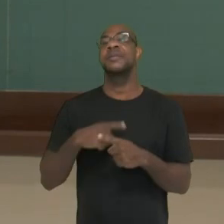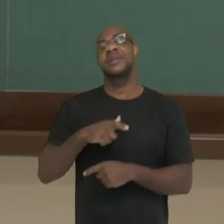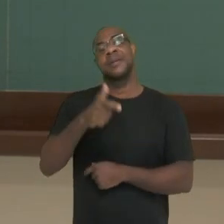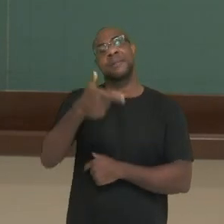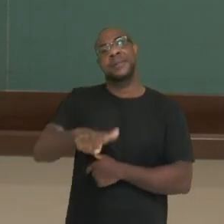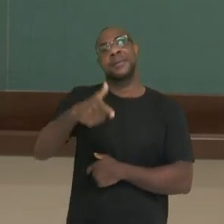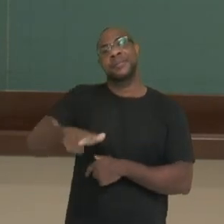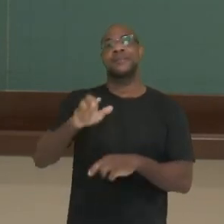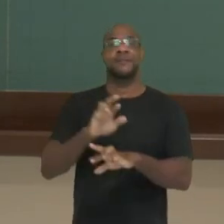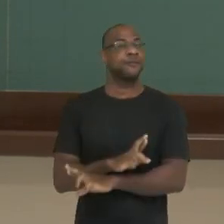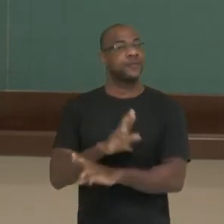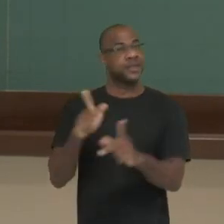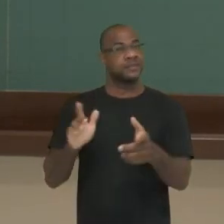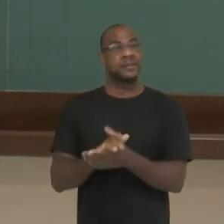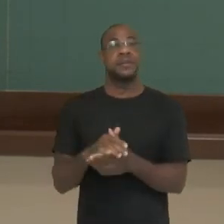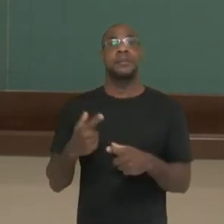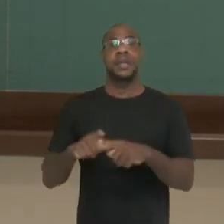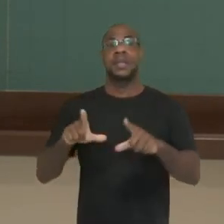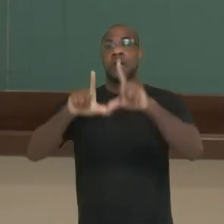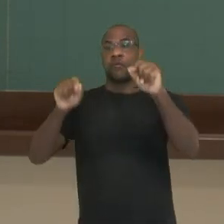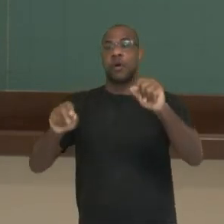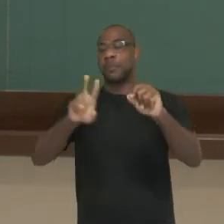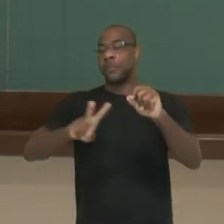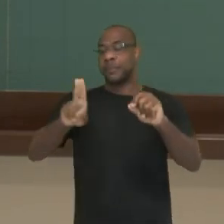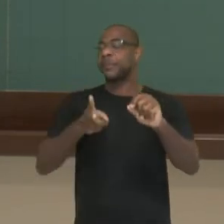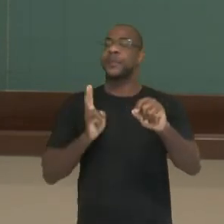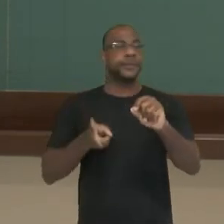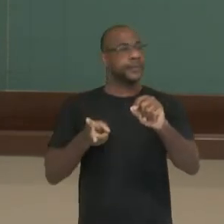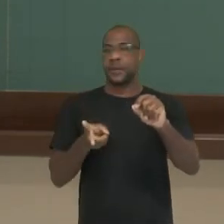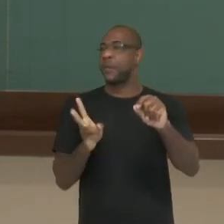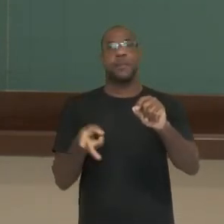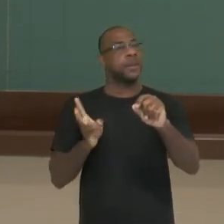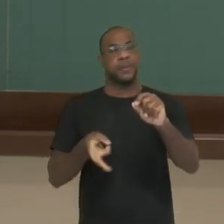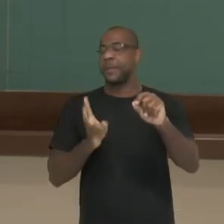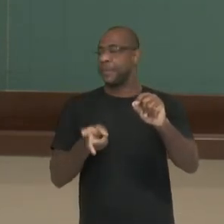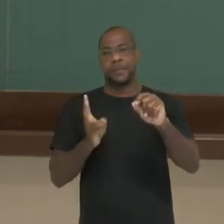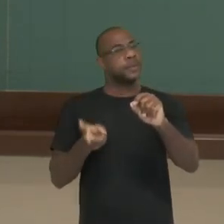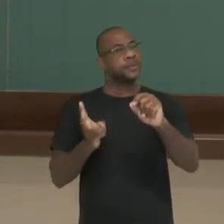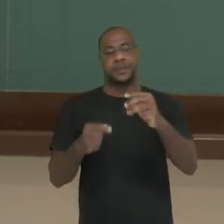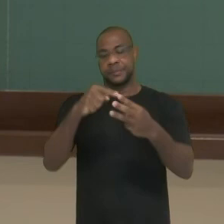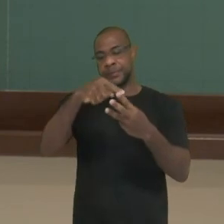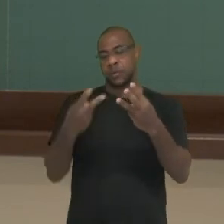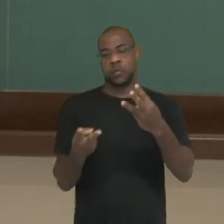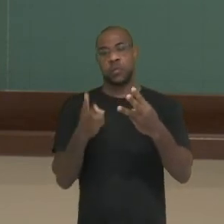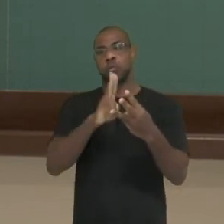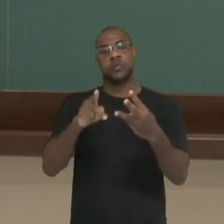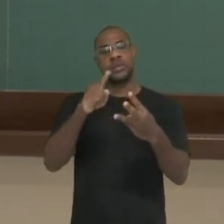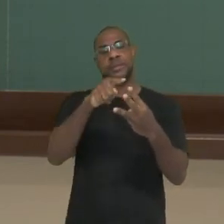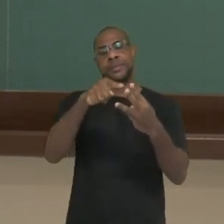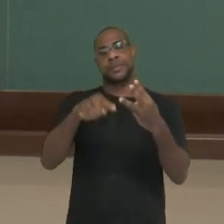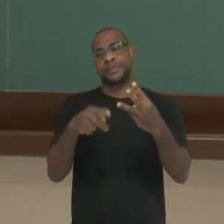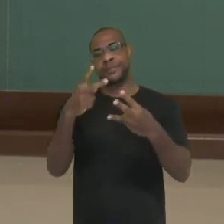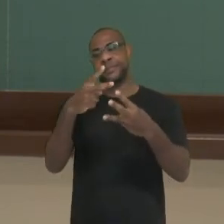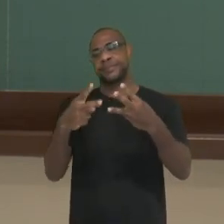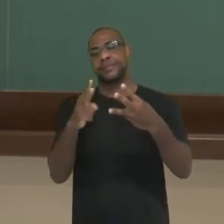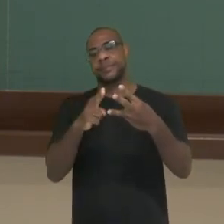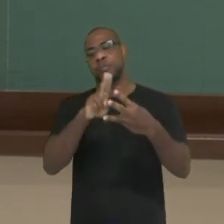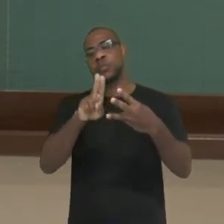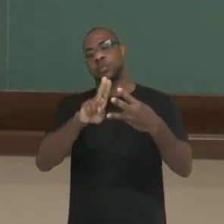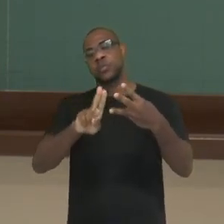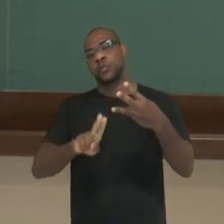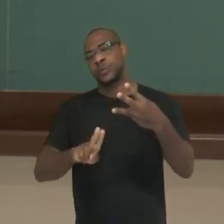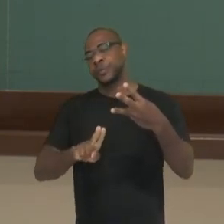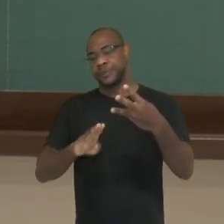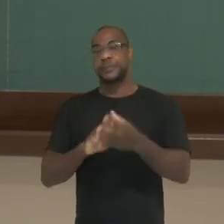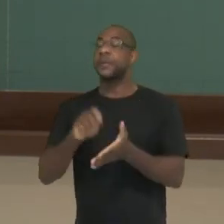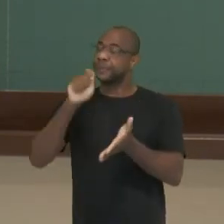repetição diferente. Mas a fórmula usada para a repetição ou para a permutação com repetição é a mesma. Então, deixe